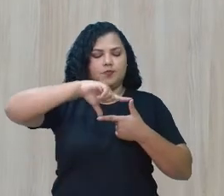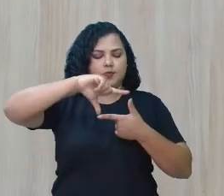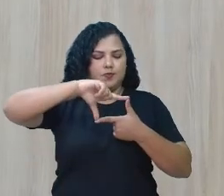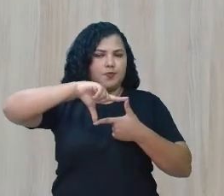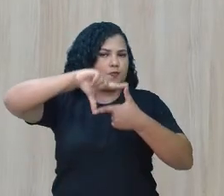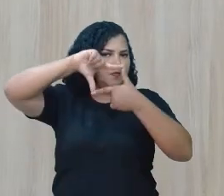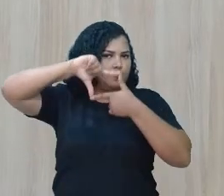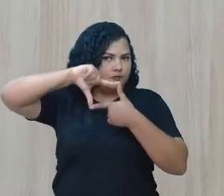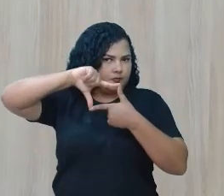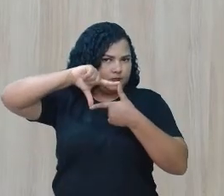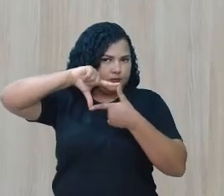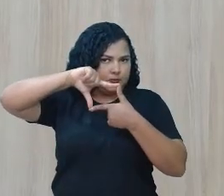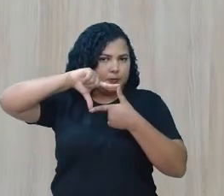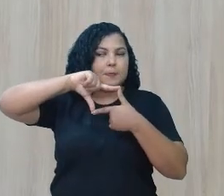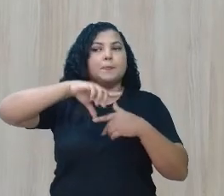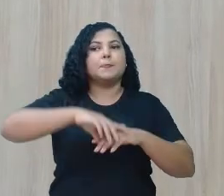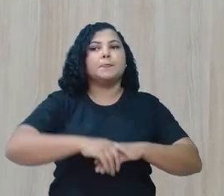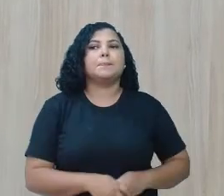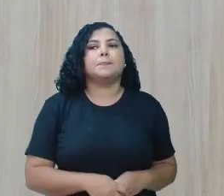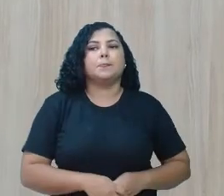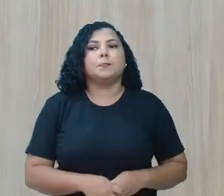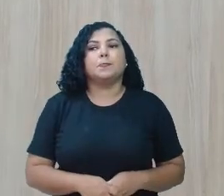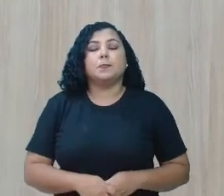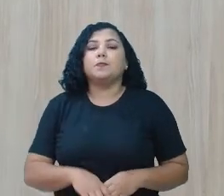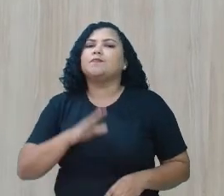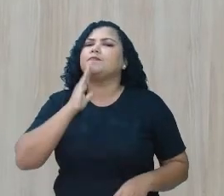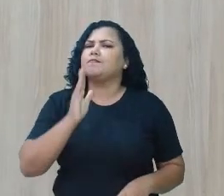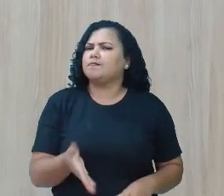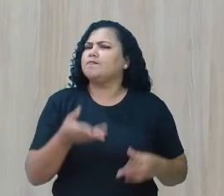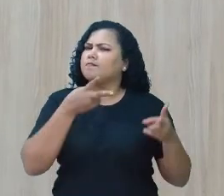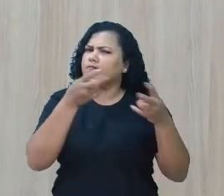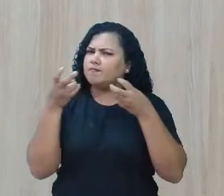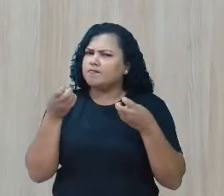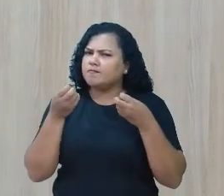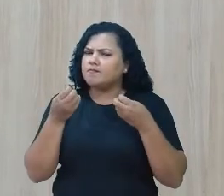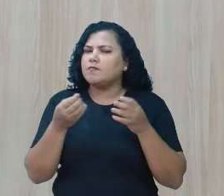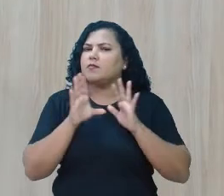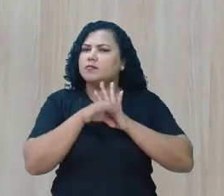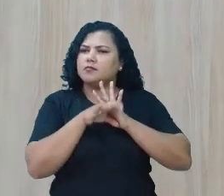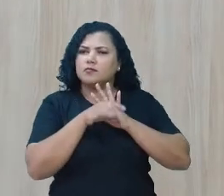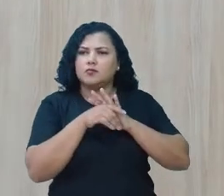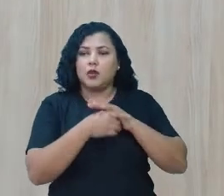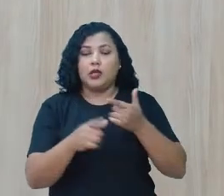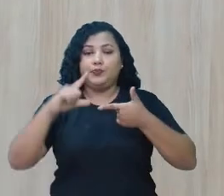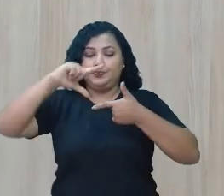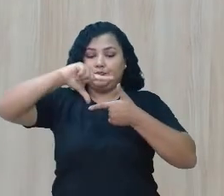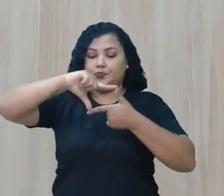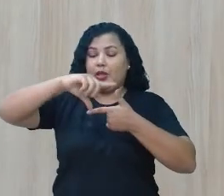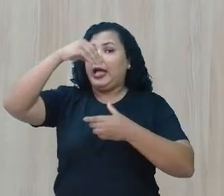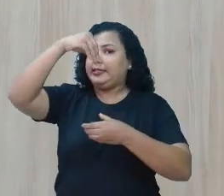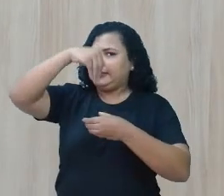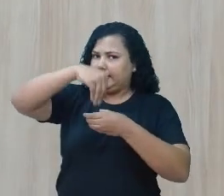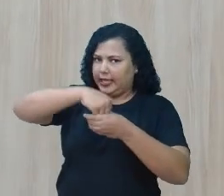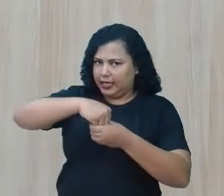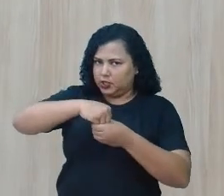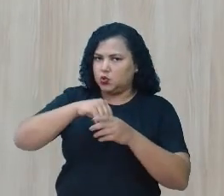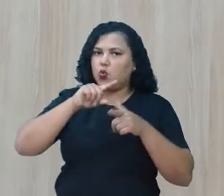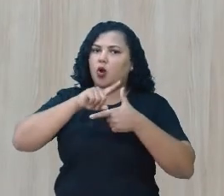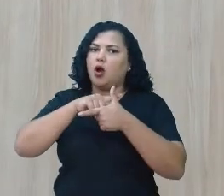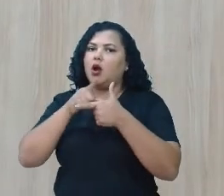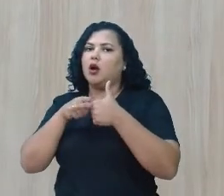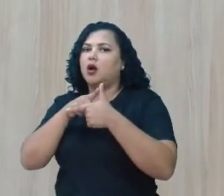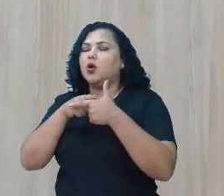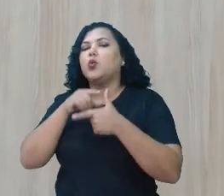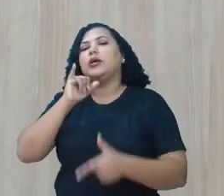tá bom? Tenho aí o nosso retângulo imaginário, então você já saca aí a definição, né? Os que estão dentro são internos e os que estão